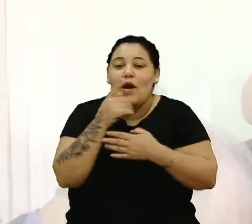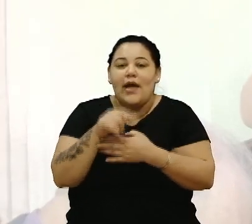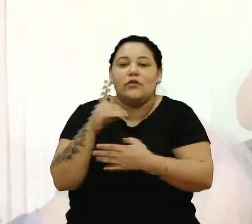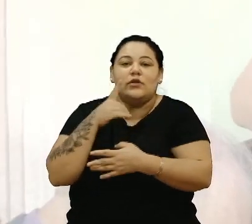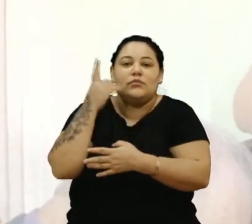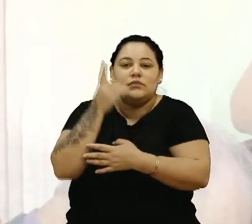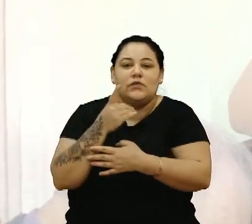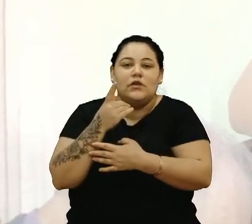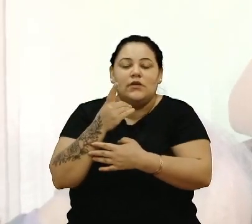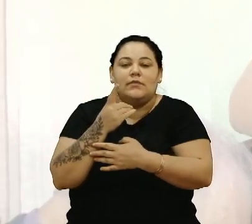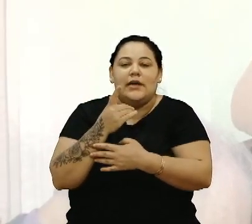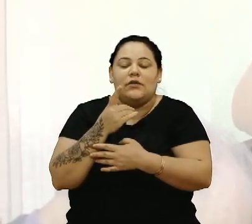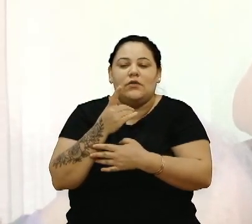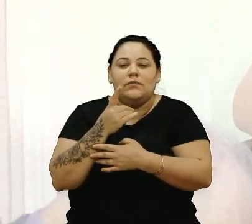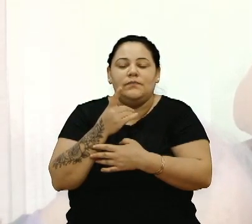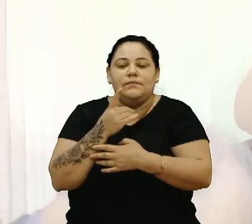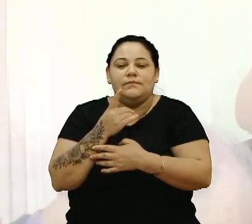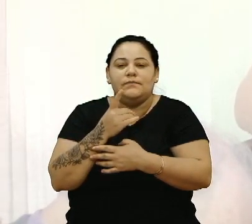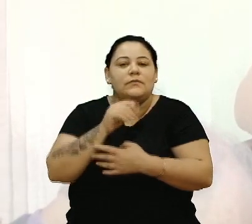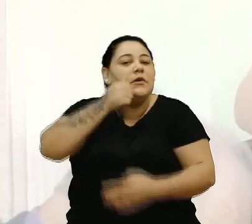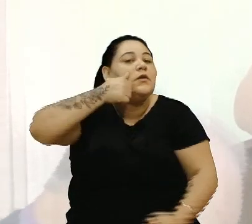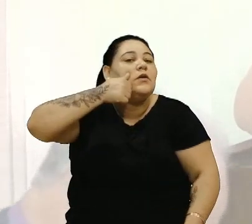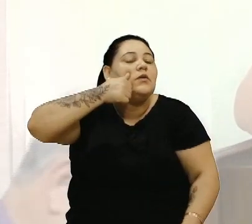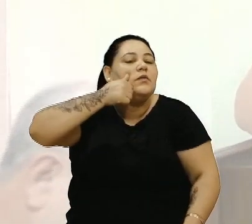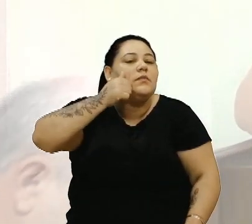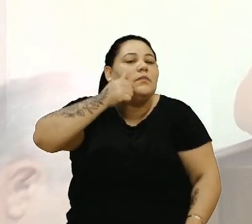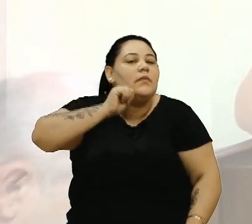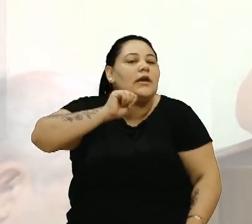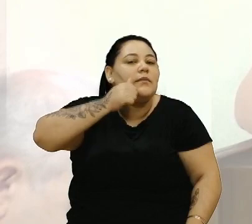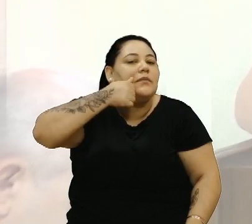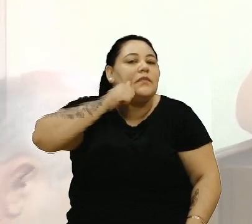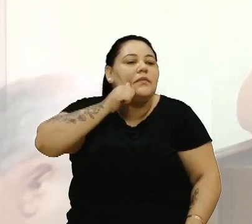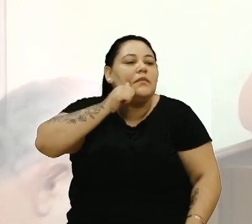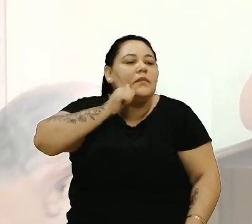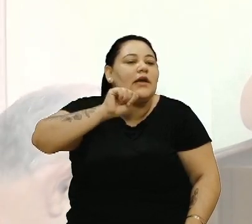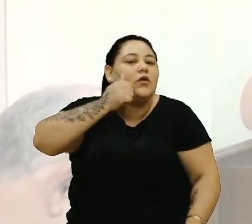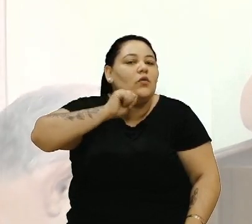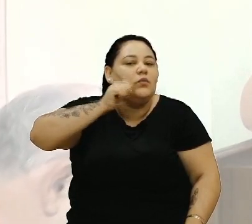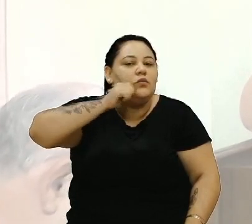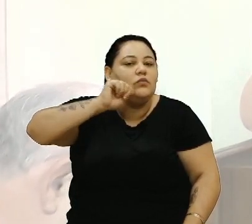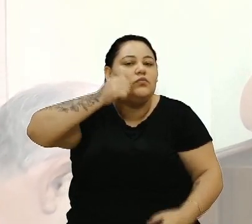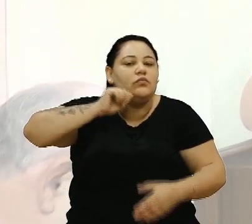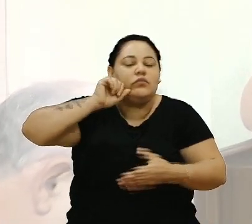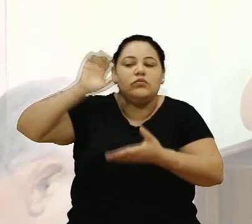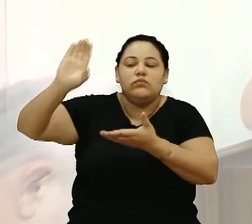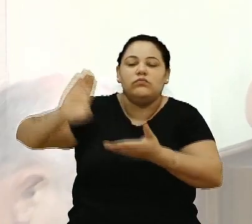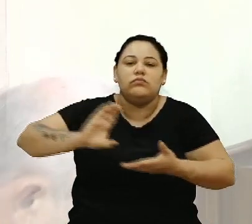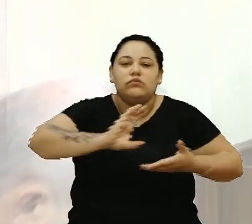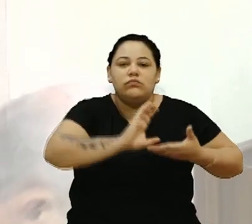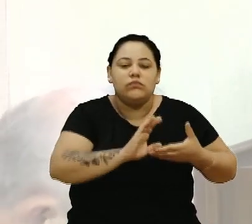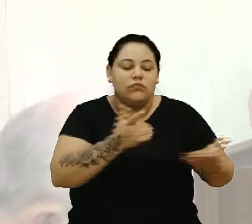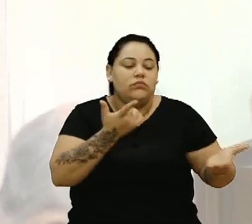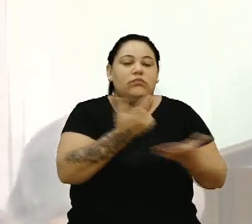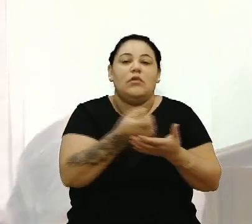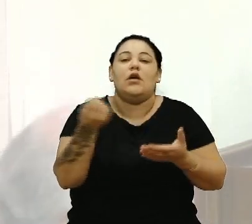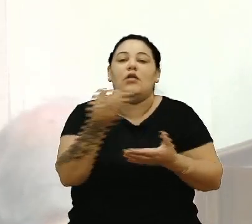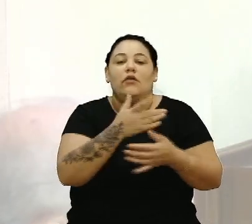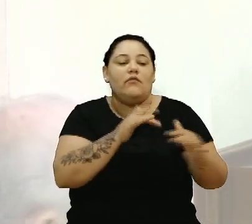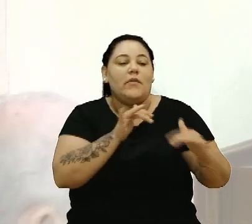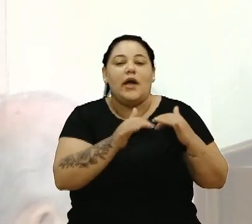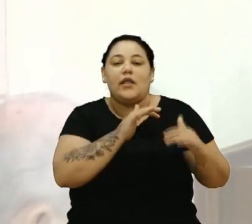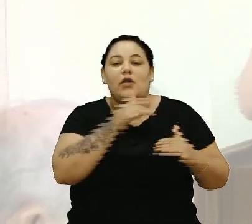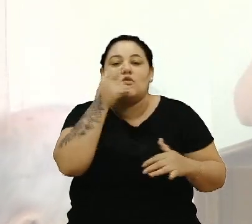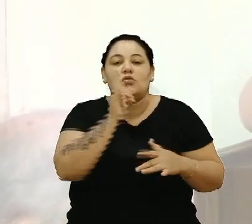destinou ontem 6,5 milhões de reais numa emenda para comprar uma nova máquina e